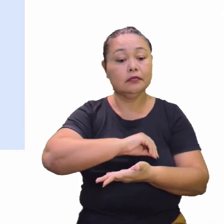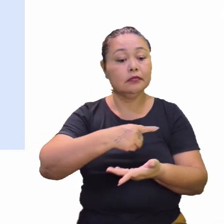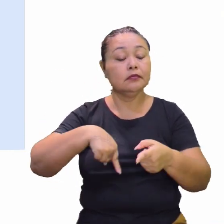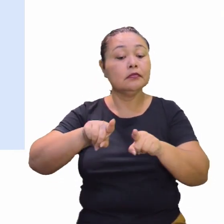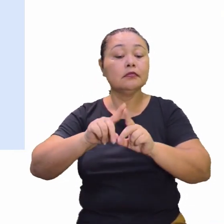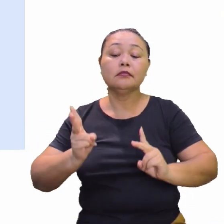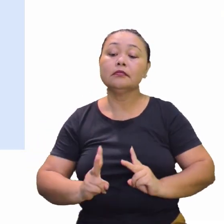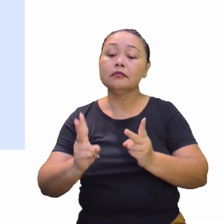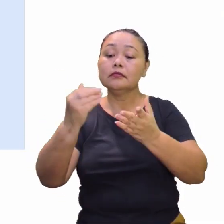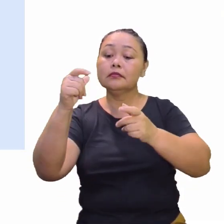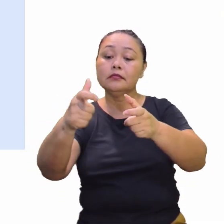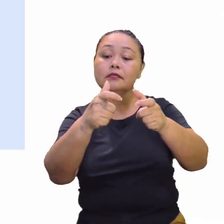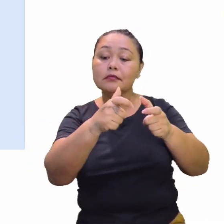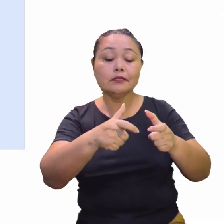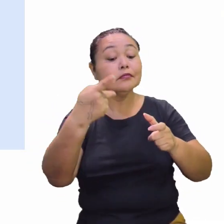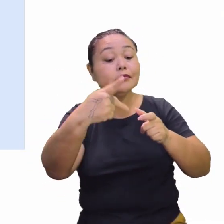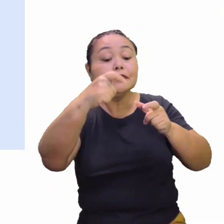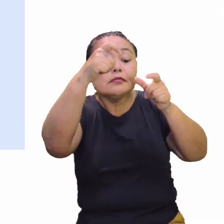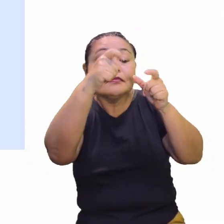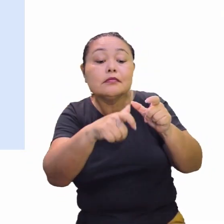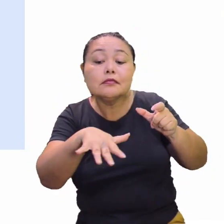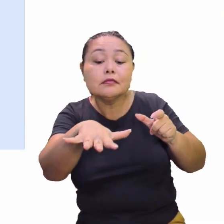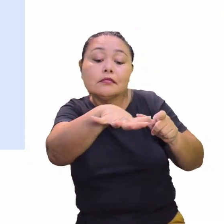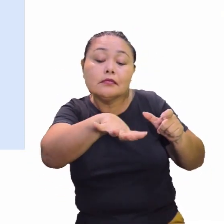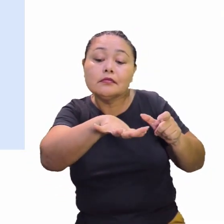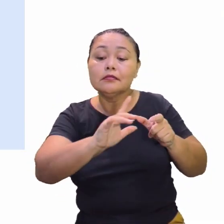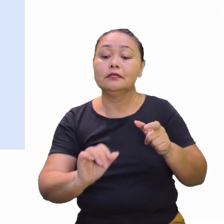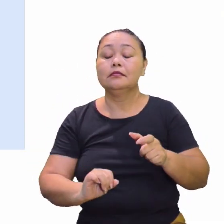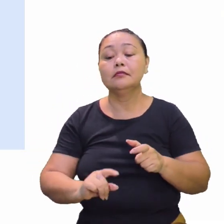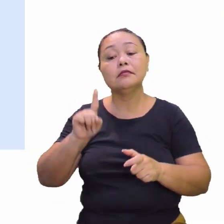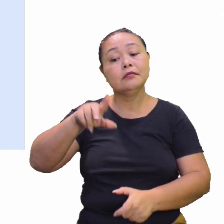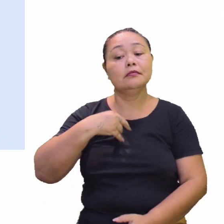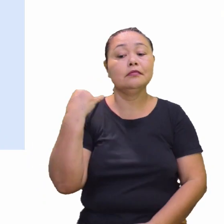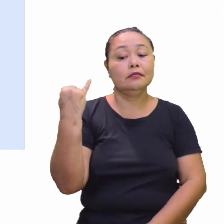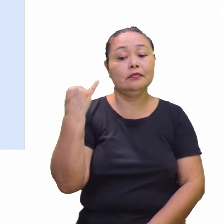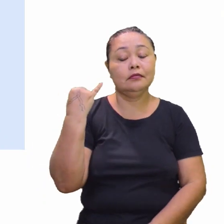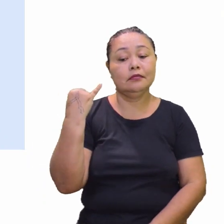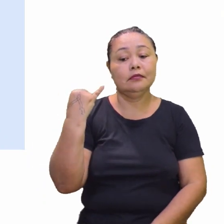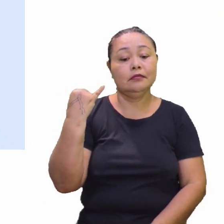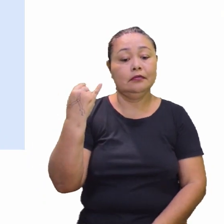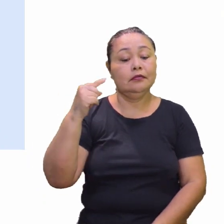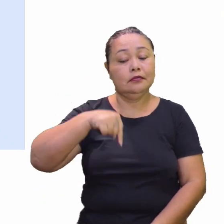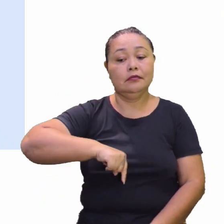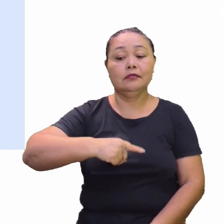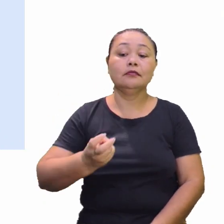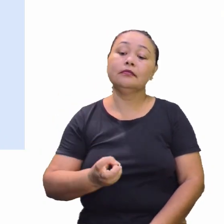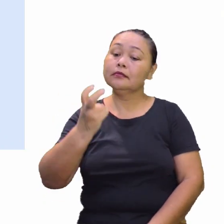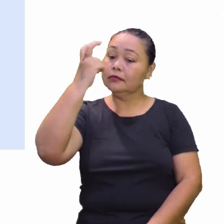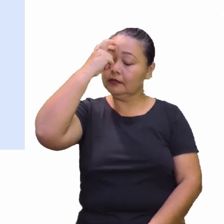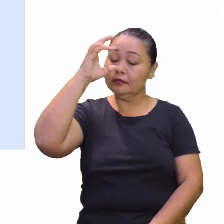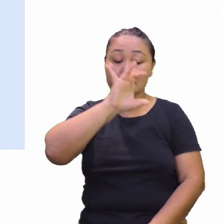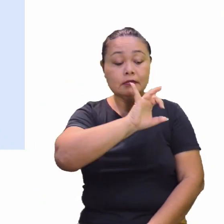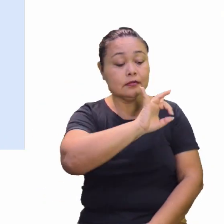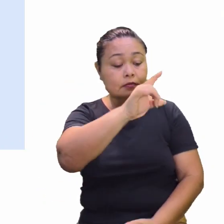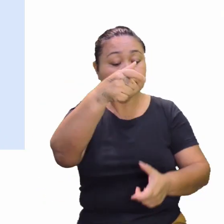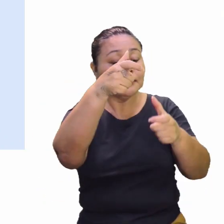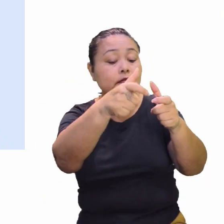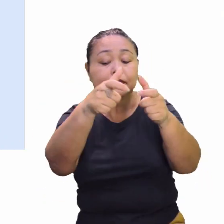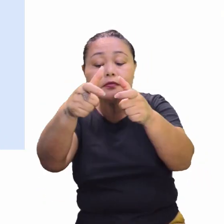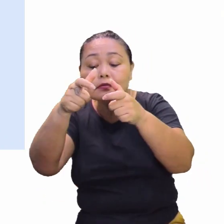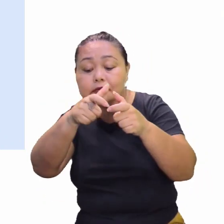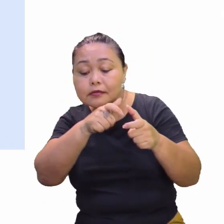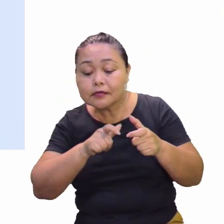e valoriza a questão do regionalismo, né? A valorização é muito importante da cultura de